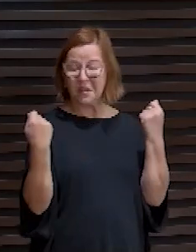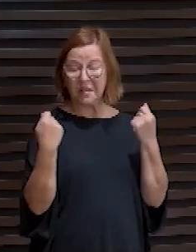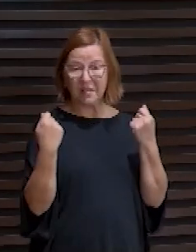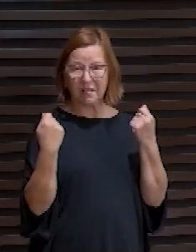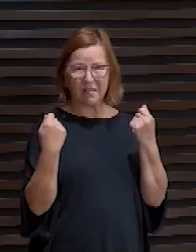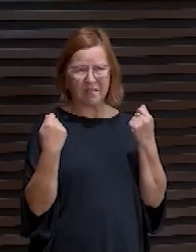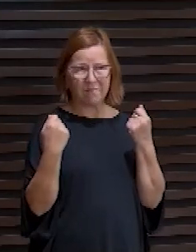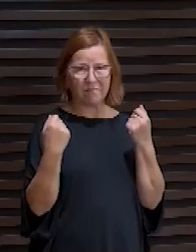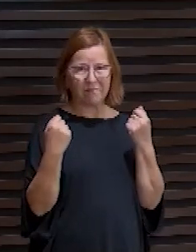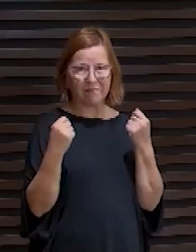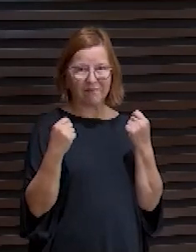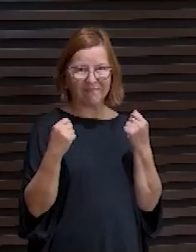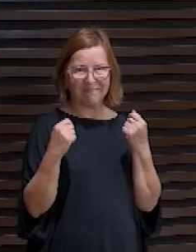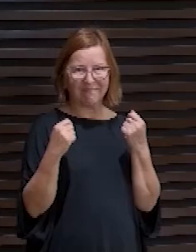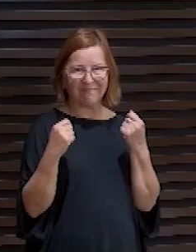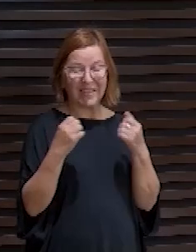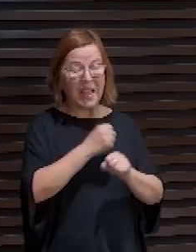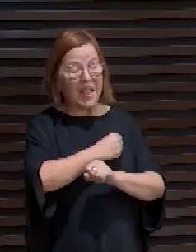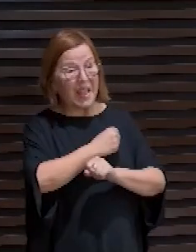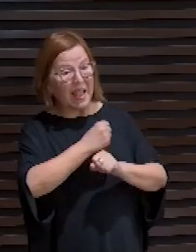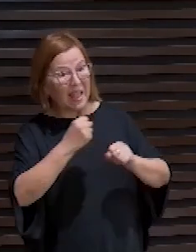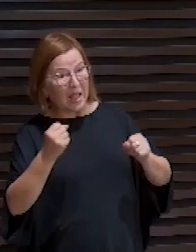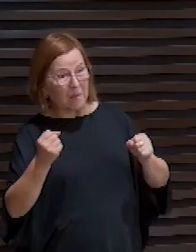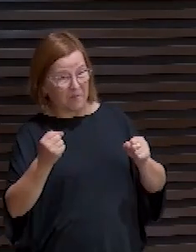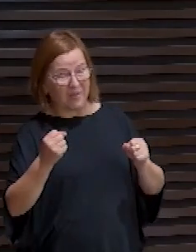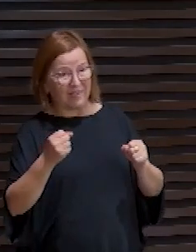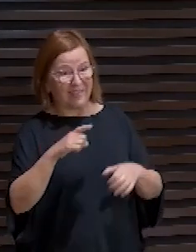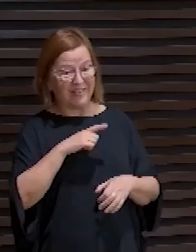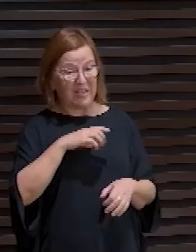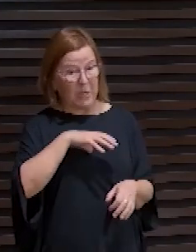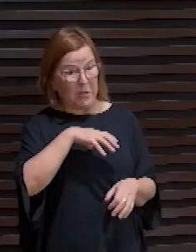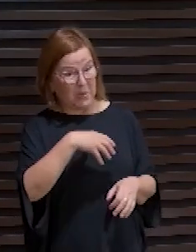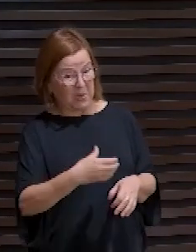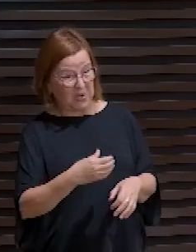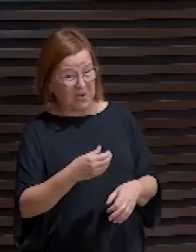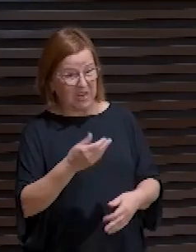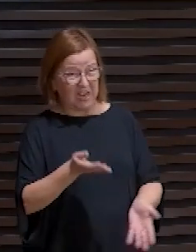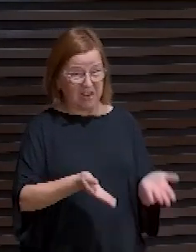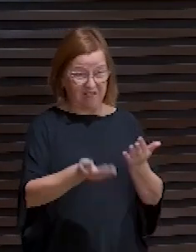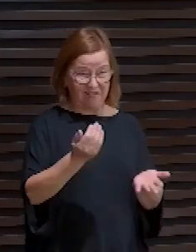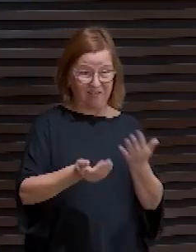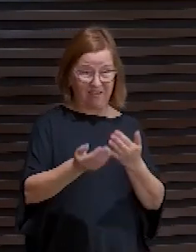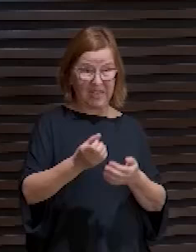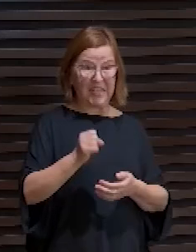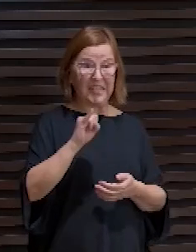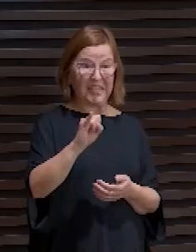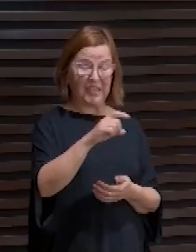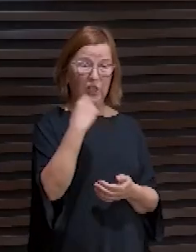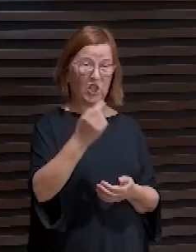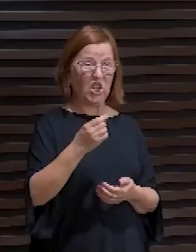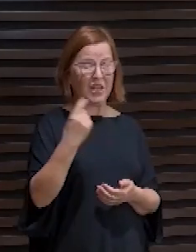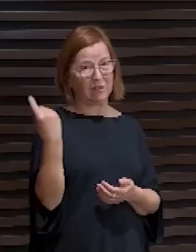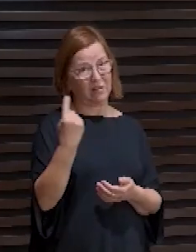mutuamente se estivermos sozinhos. É da natureza da igreja de Cristo se reunir.